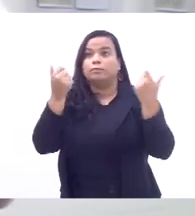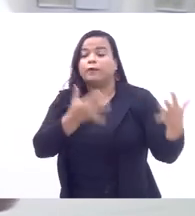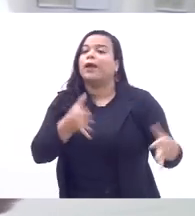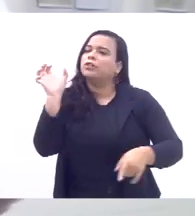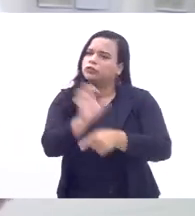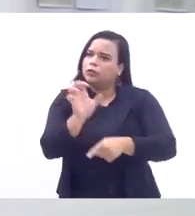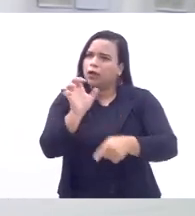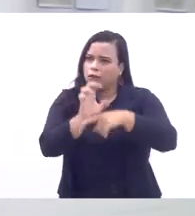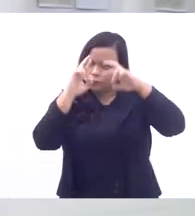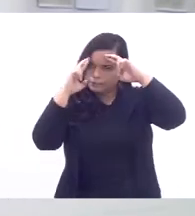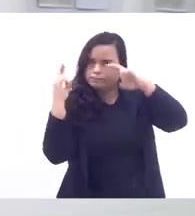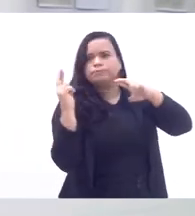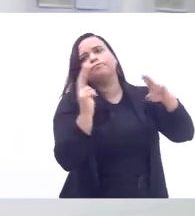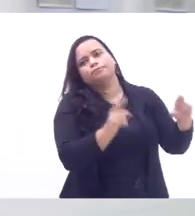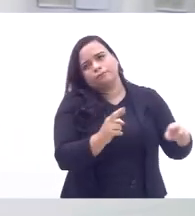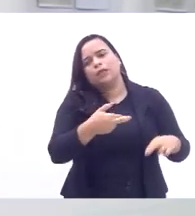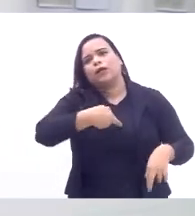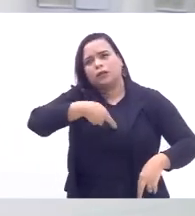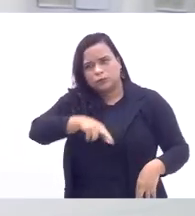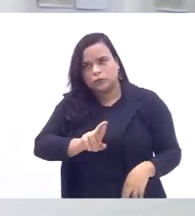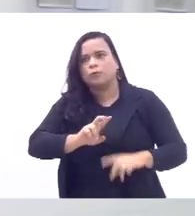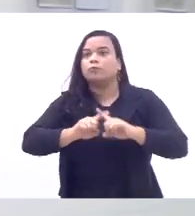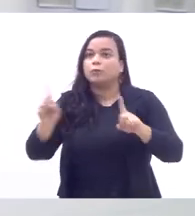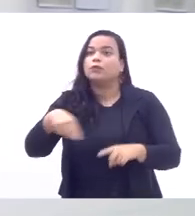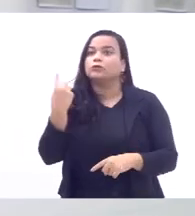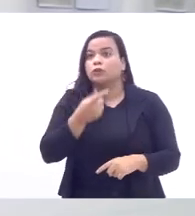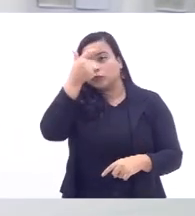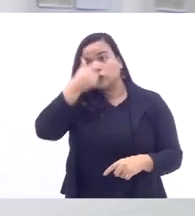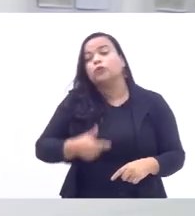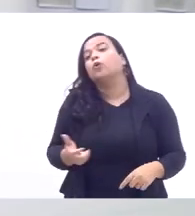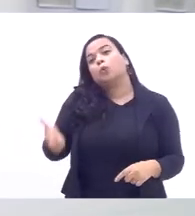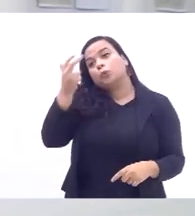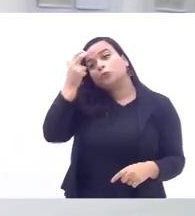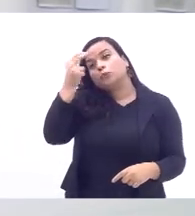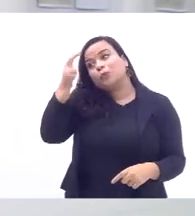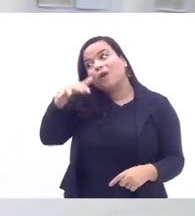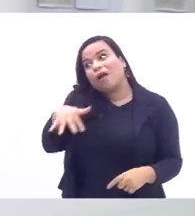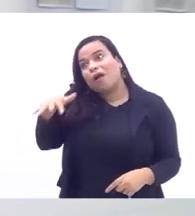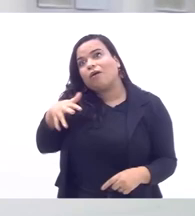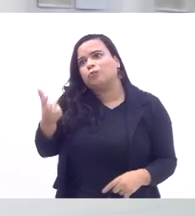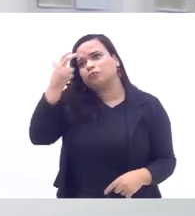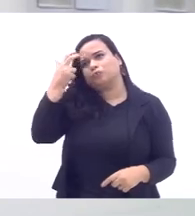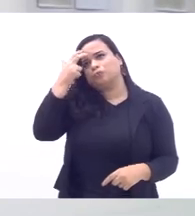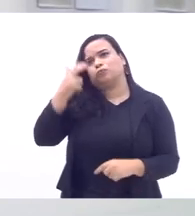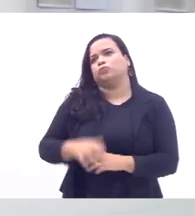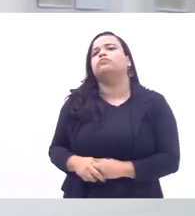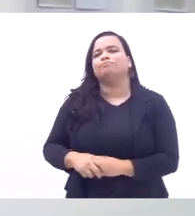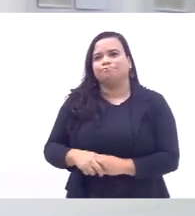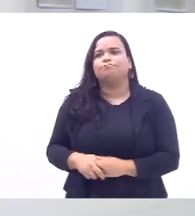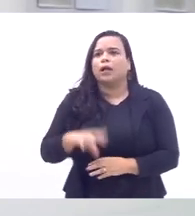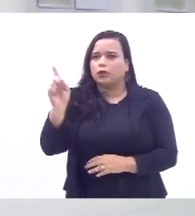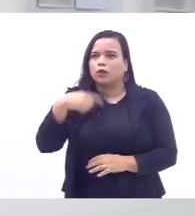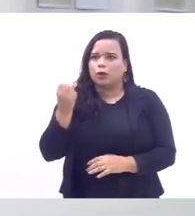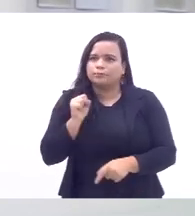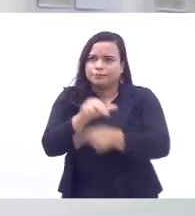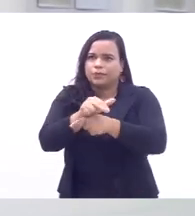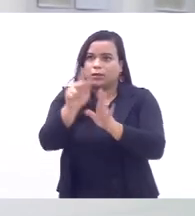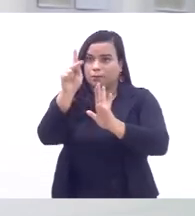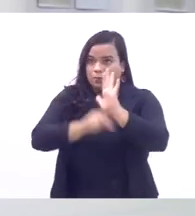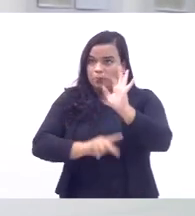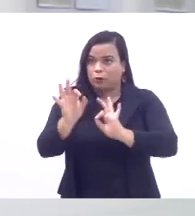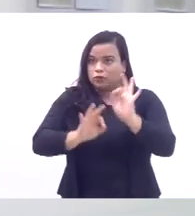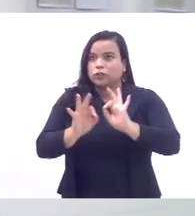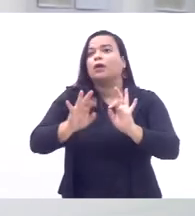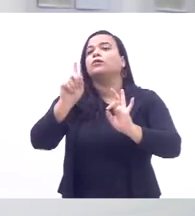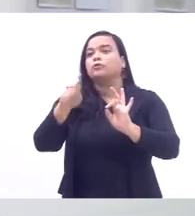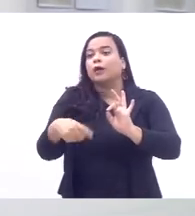respeita a religião, o Estado é laico, mas nós somos uma cultura. A gente, quando entra para dentro de um projeto, a gente não entra como religião, a